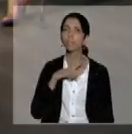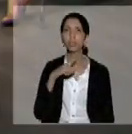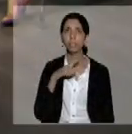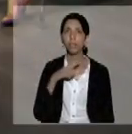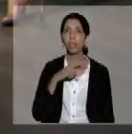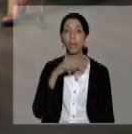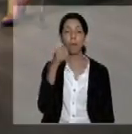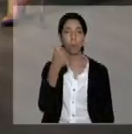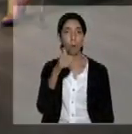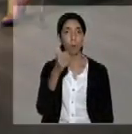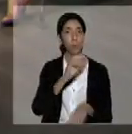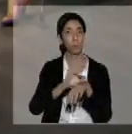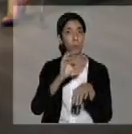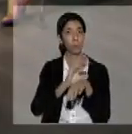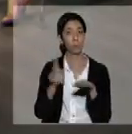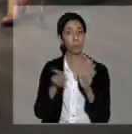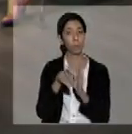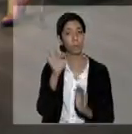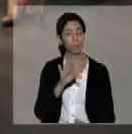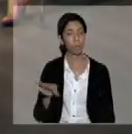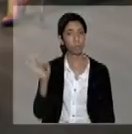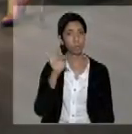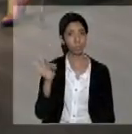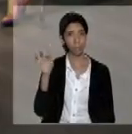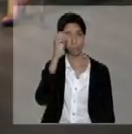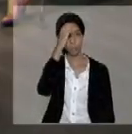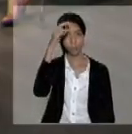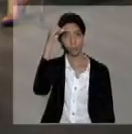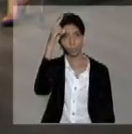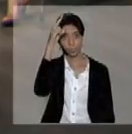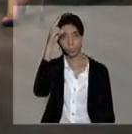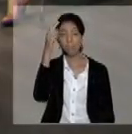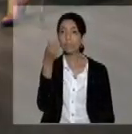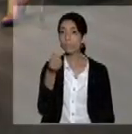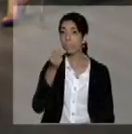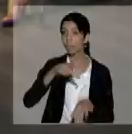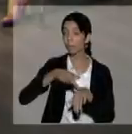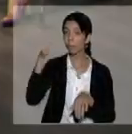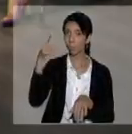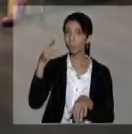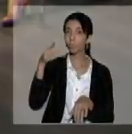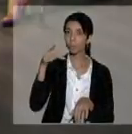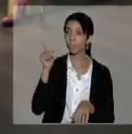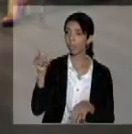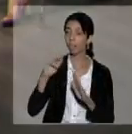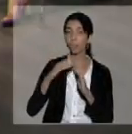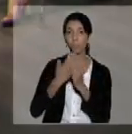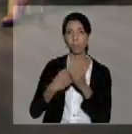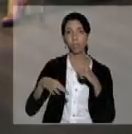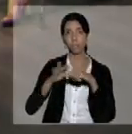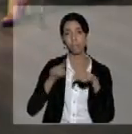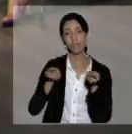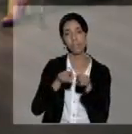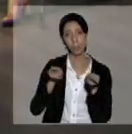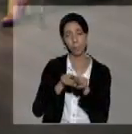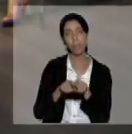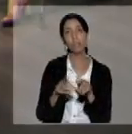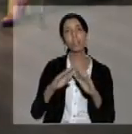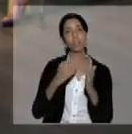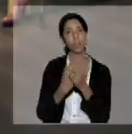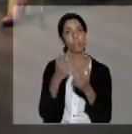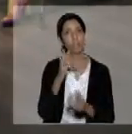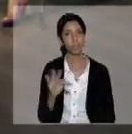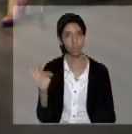temos 11 cursos superiores públicos, 6 de pós-graduação, uma escola técnica estadual e o Instituto